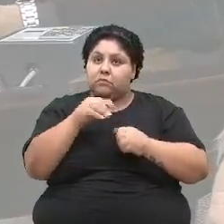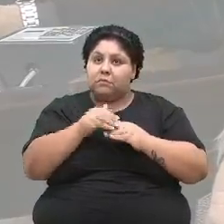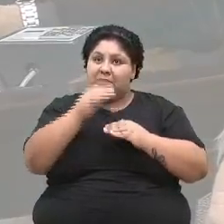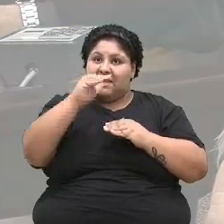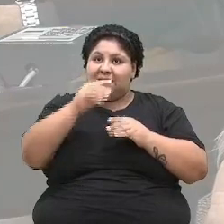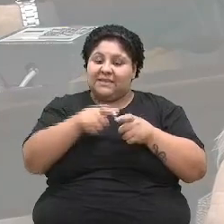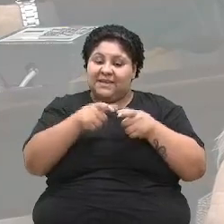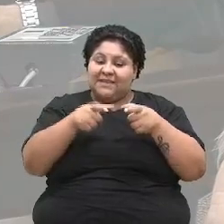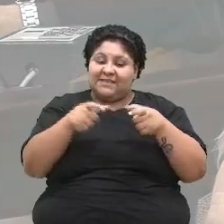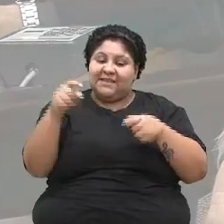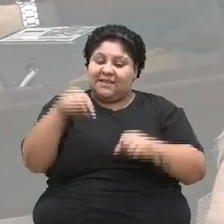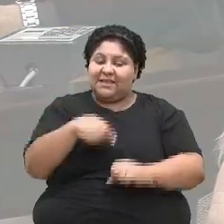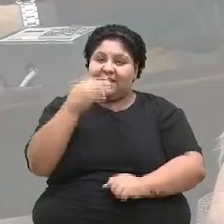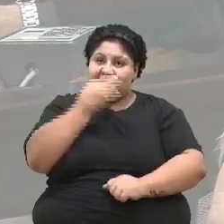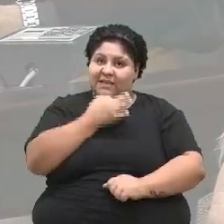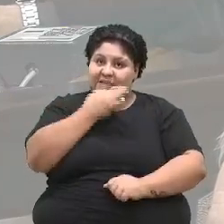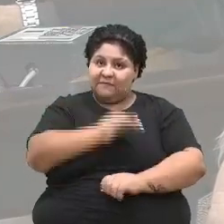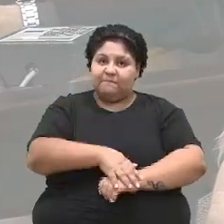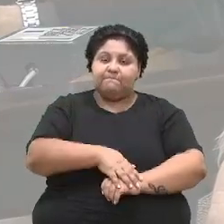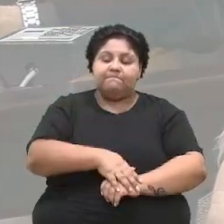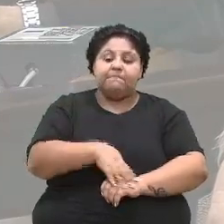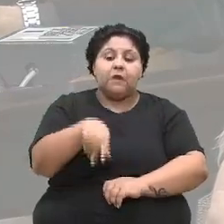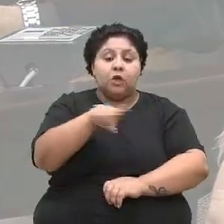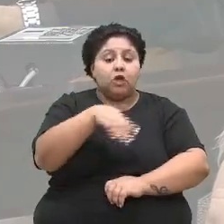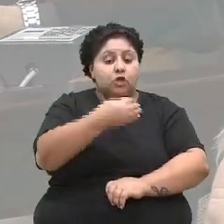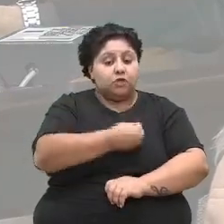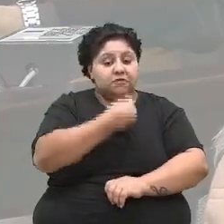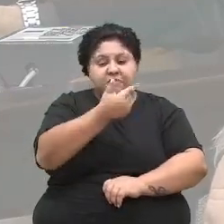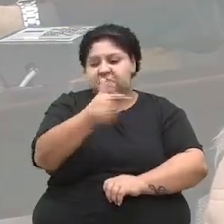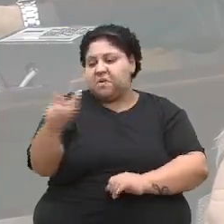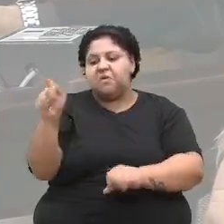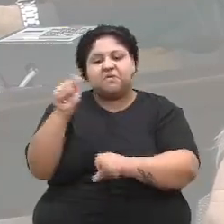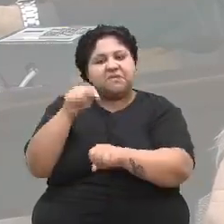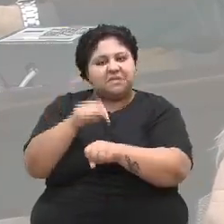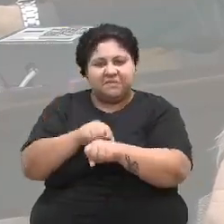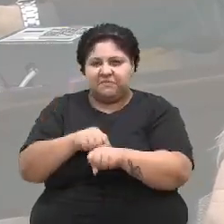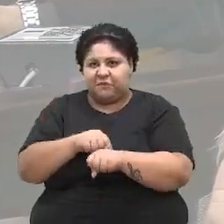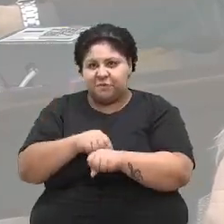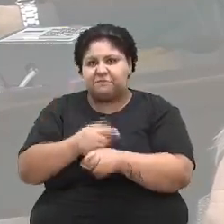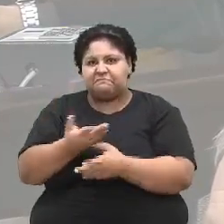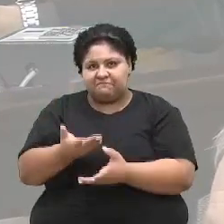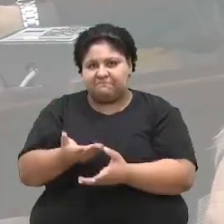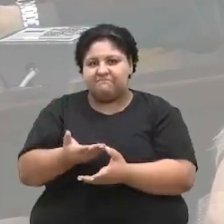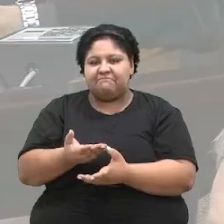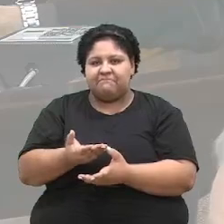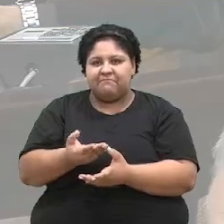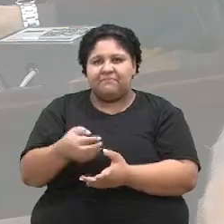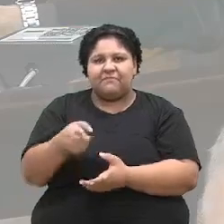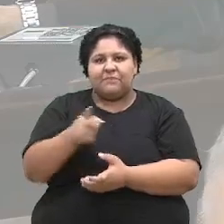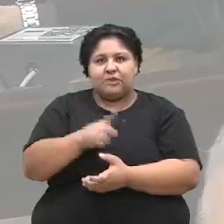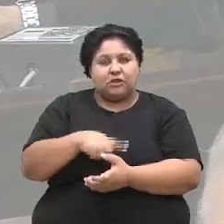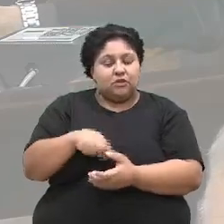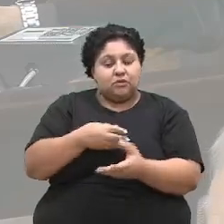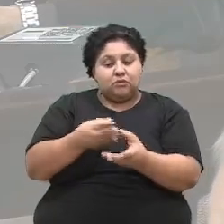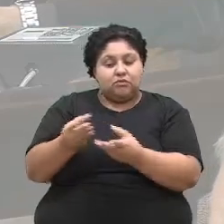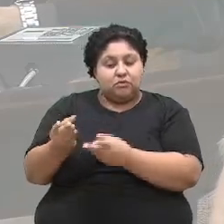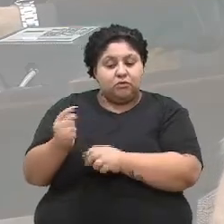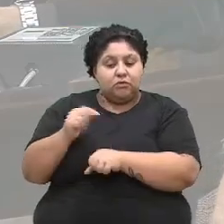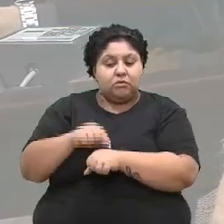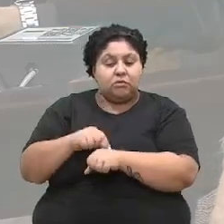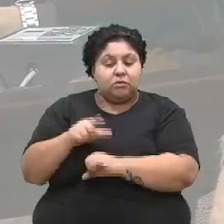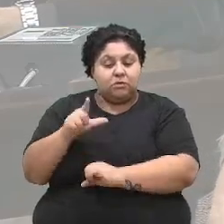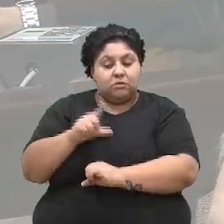do Sul. Nós estamos vivendo em outros tempos. Nós, por vários momentos, tivemos